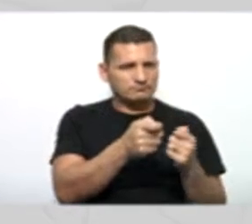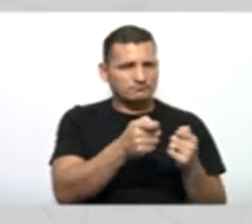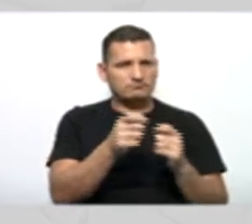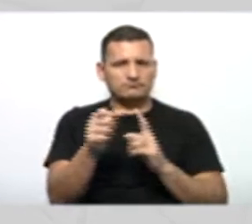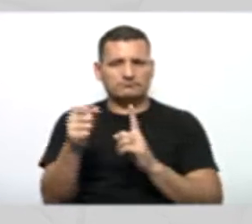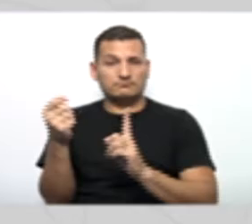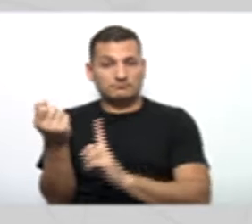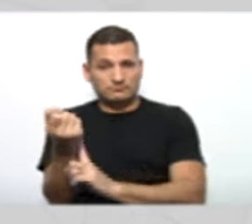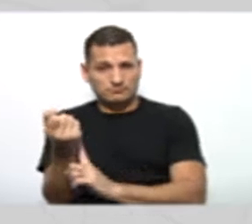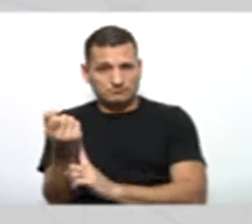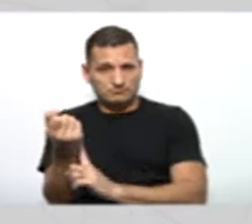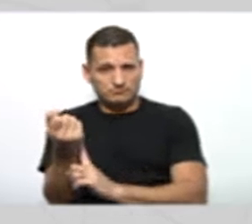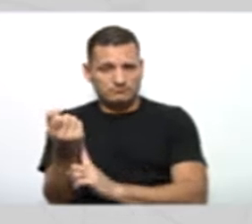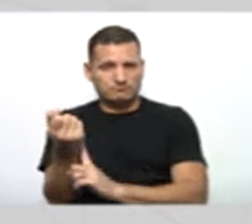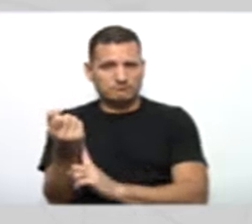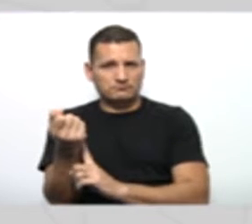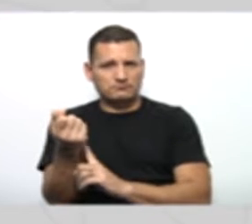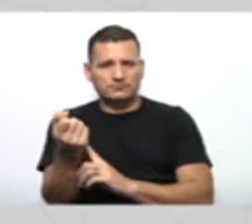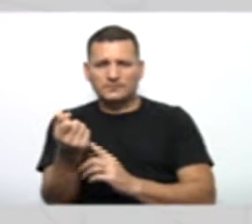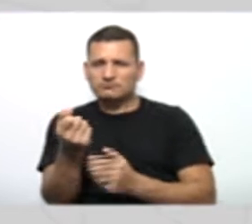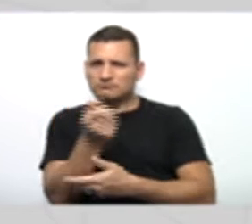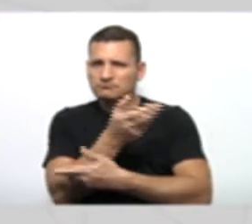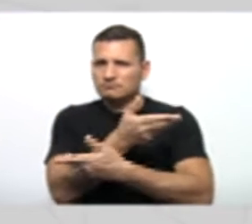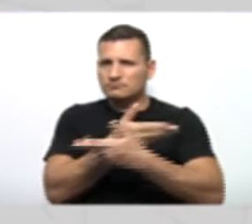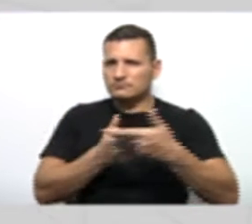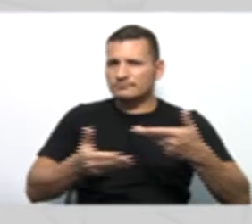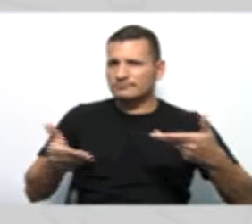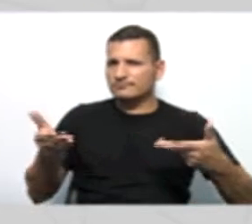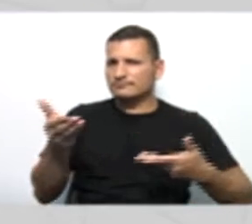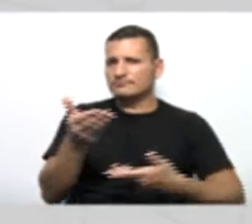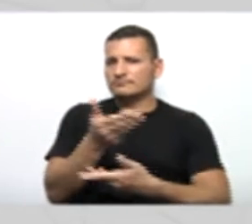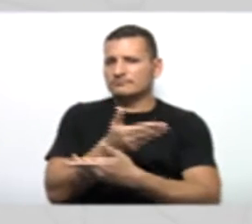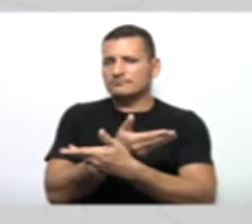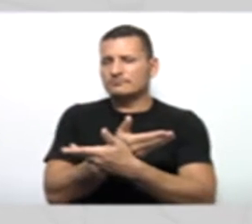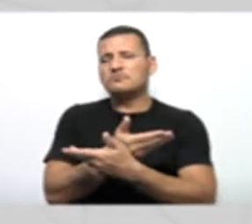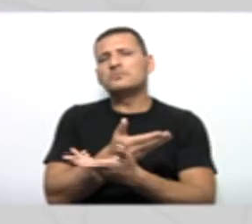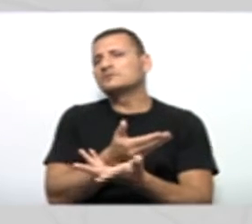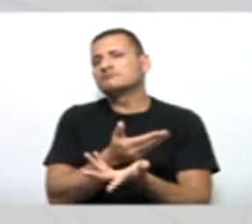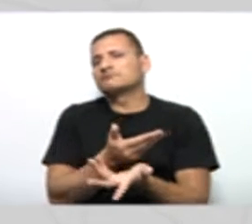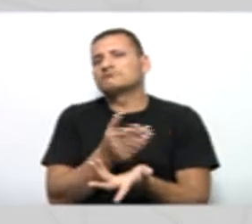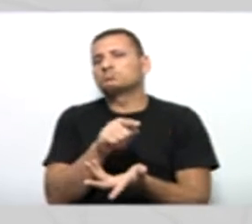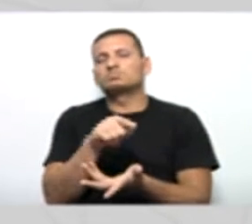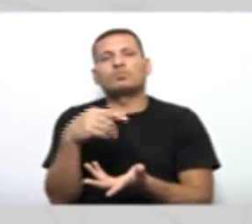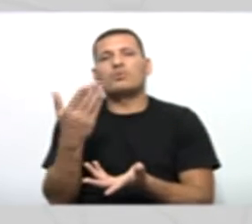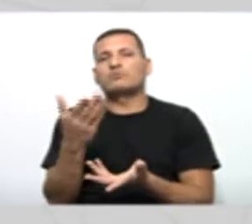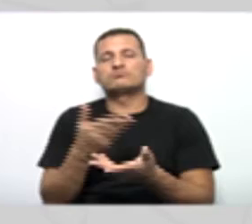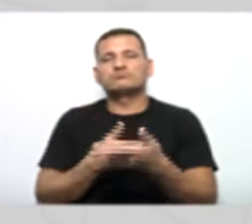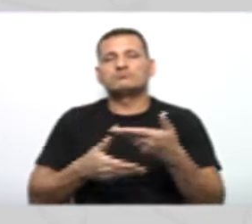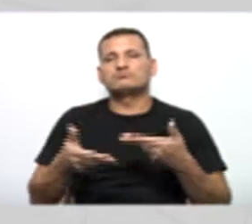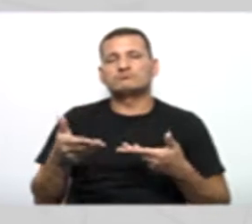sociedade? Qual é essa relação entre esse desenvolvimento e a pobreza?